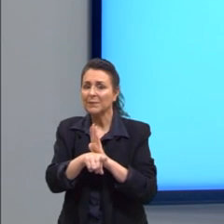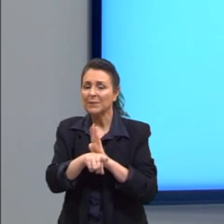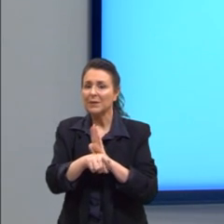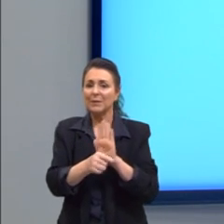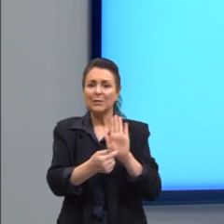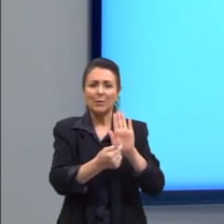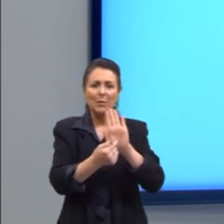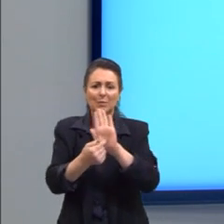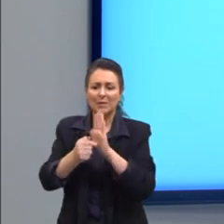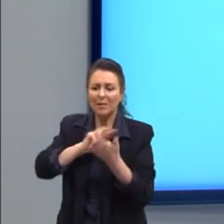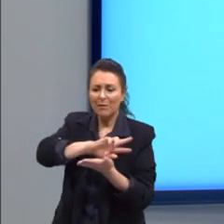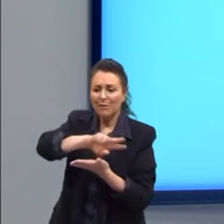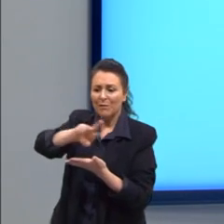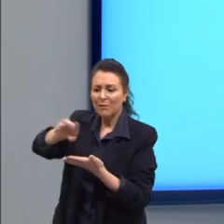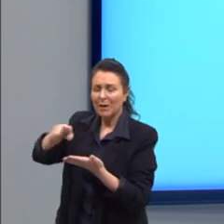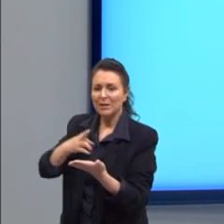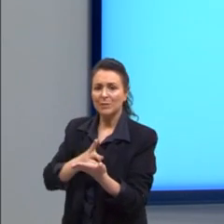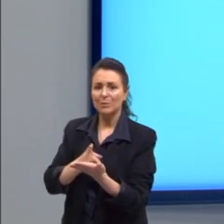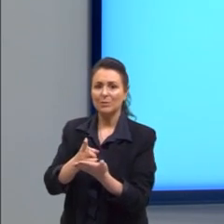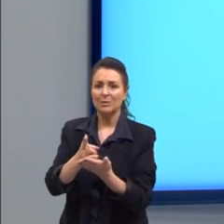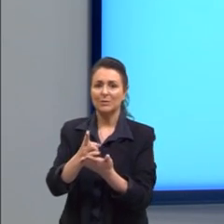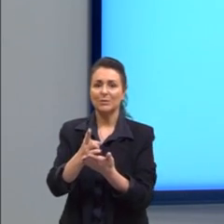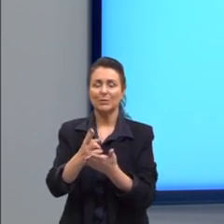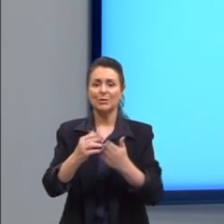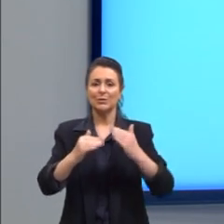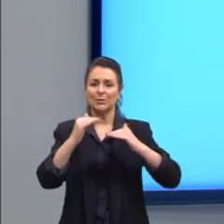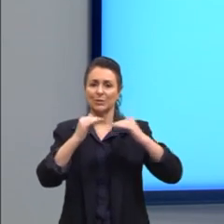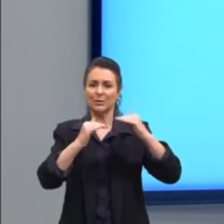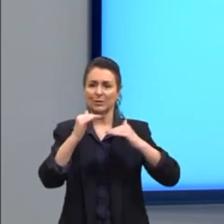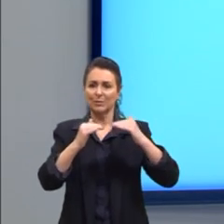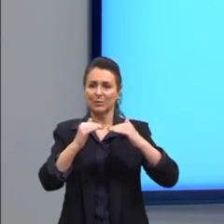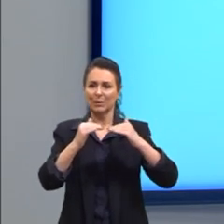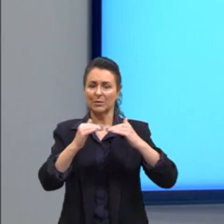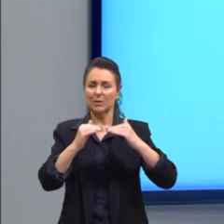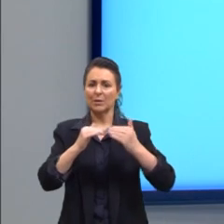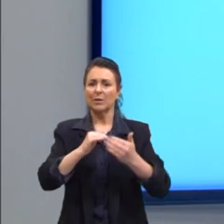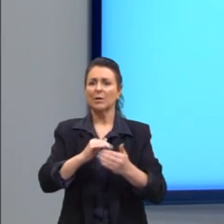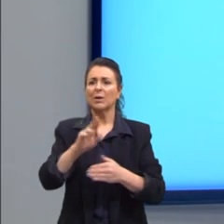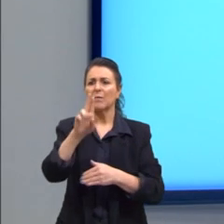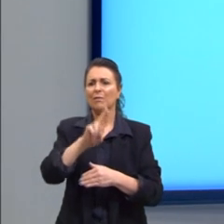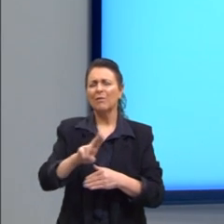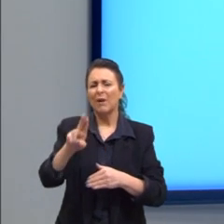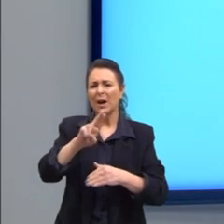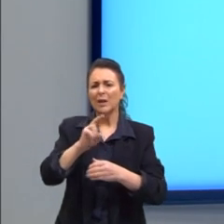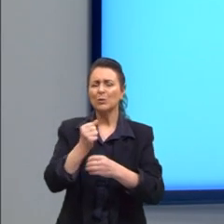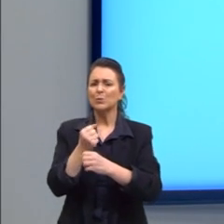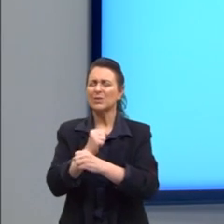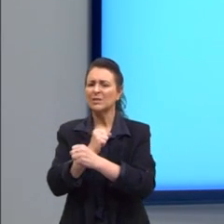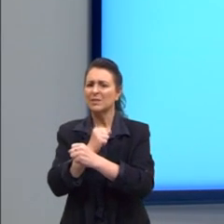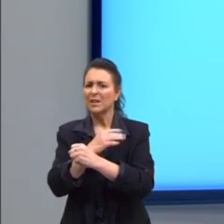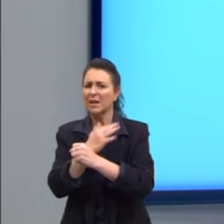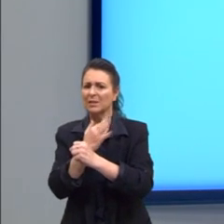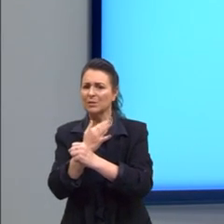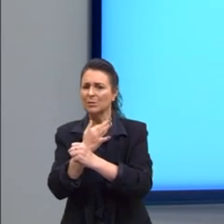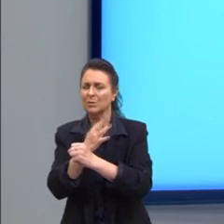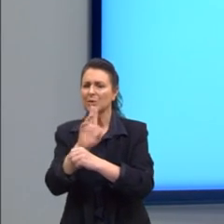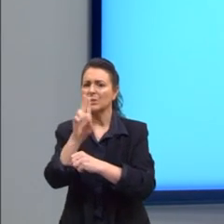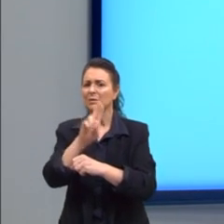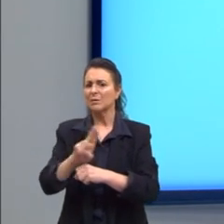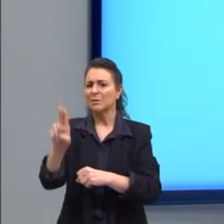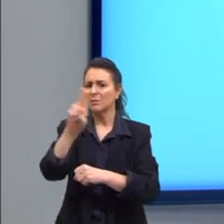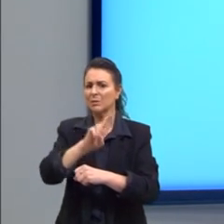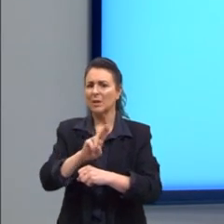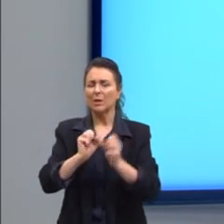que apresentava várias constantes de Equilíbrio e ela dizia o seguinte vários ácidos são utilizados em indústrias que descartam